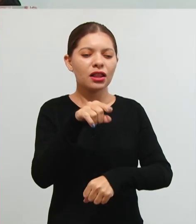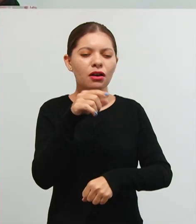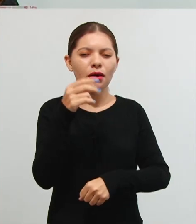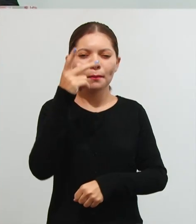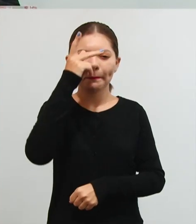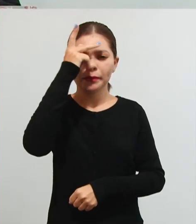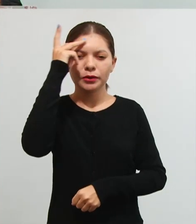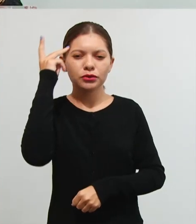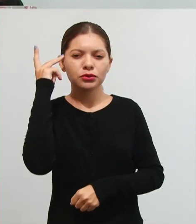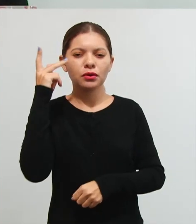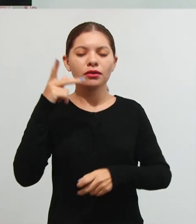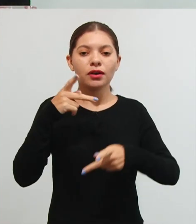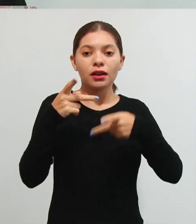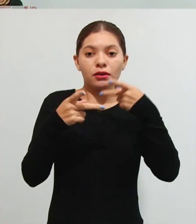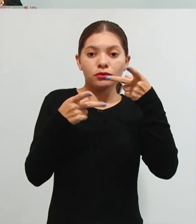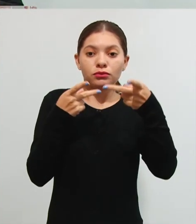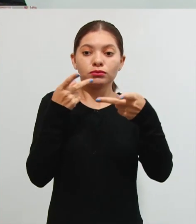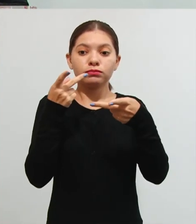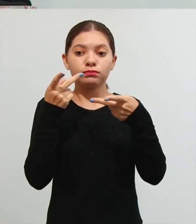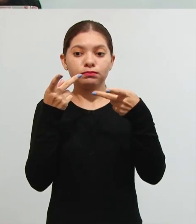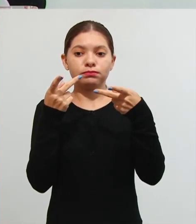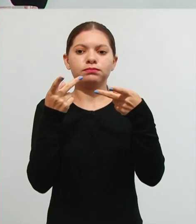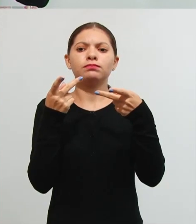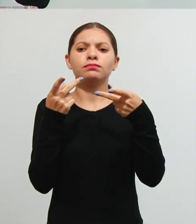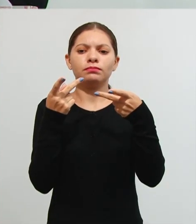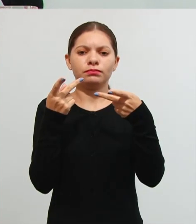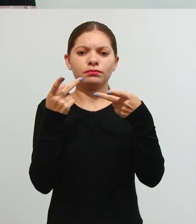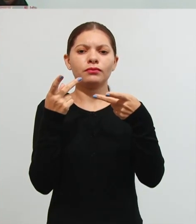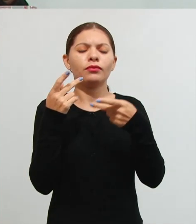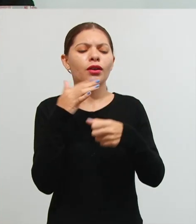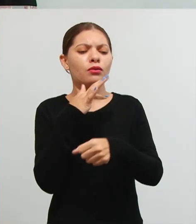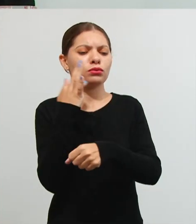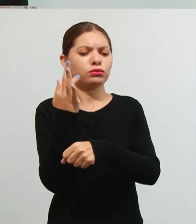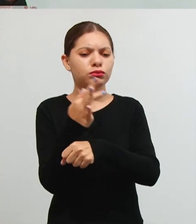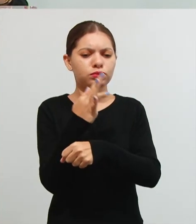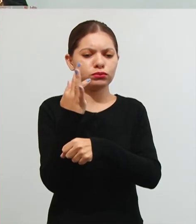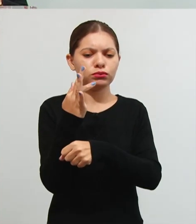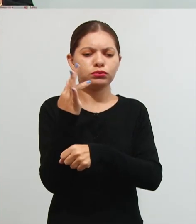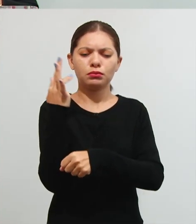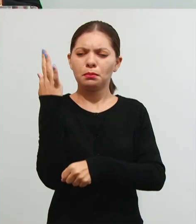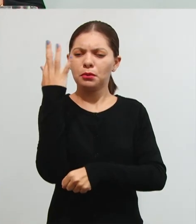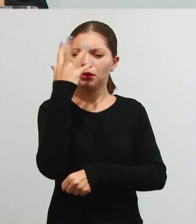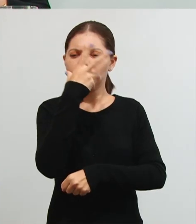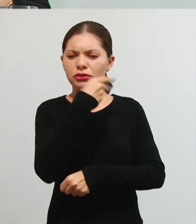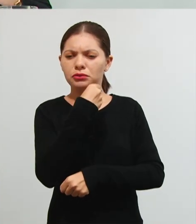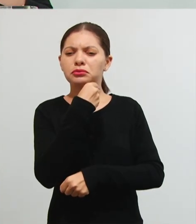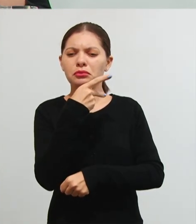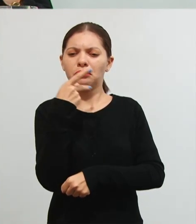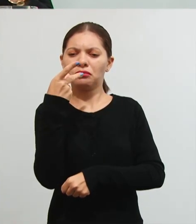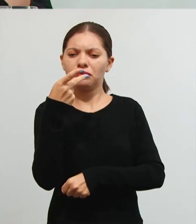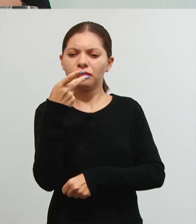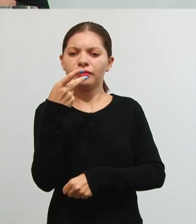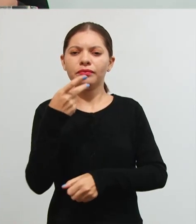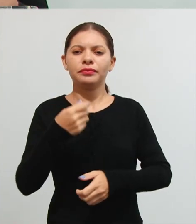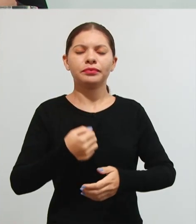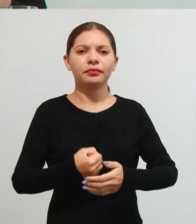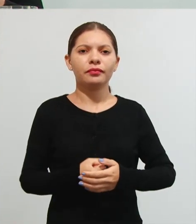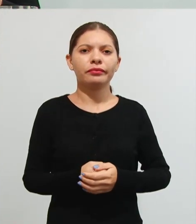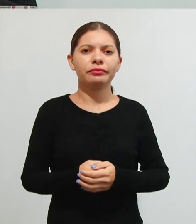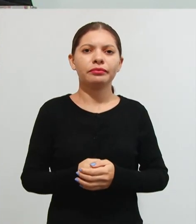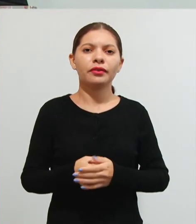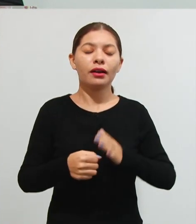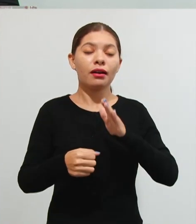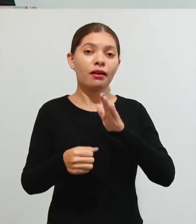você percebe que ela fala assim tão formalmente, né? E aí você, às vezes